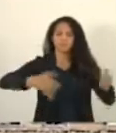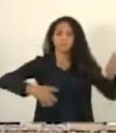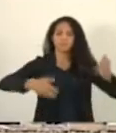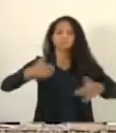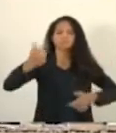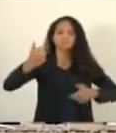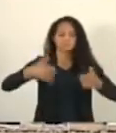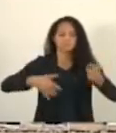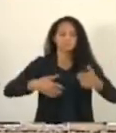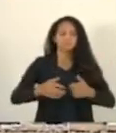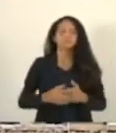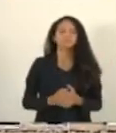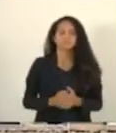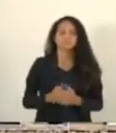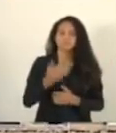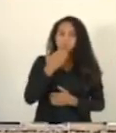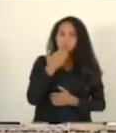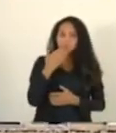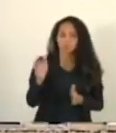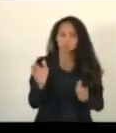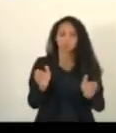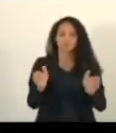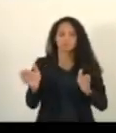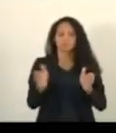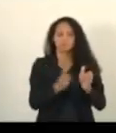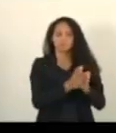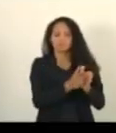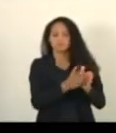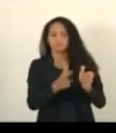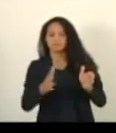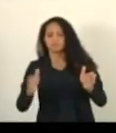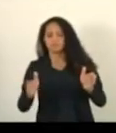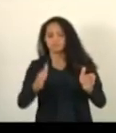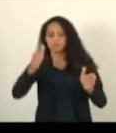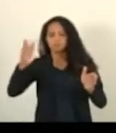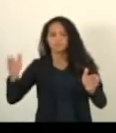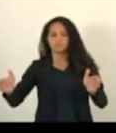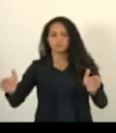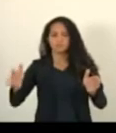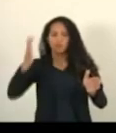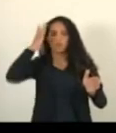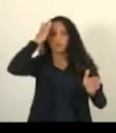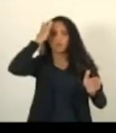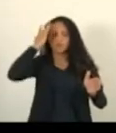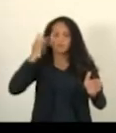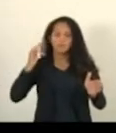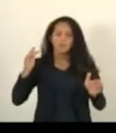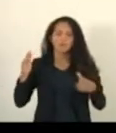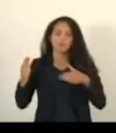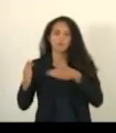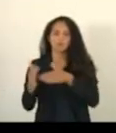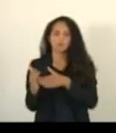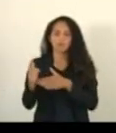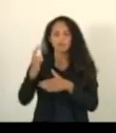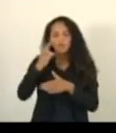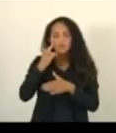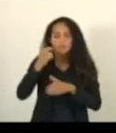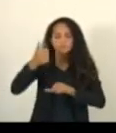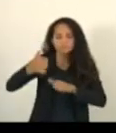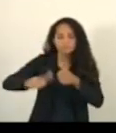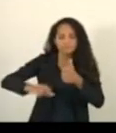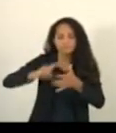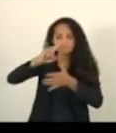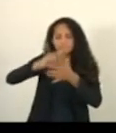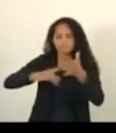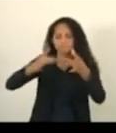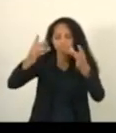e vou pedir o prazo até a data de amanhã para eu poder fazer um estudo sobre o veto